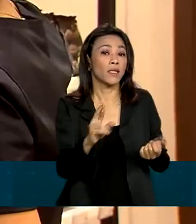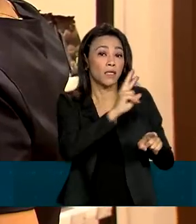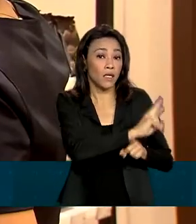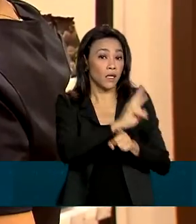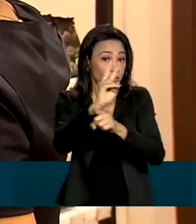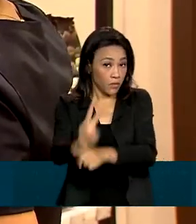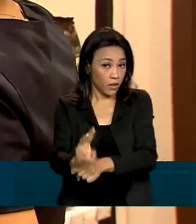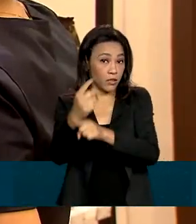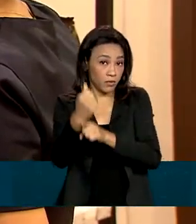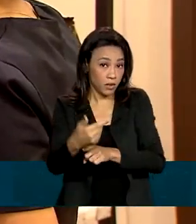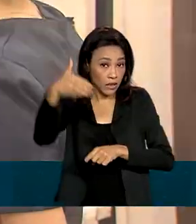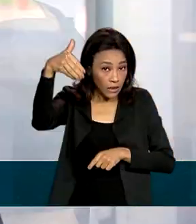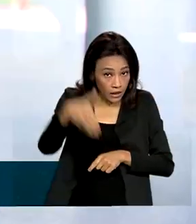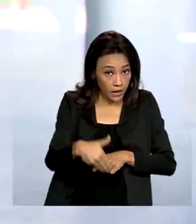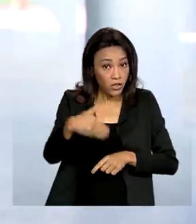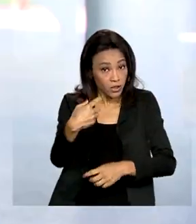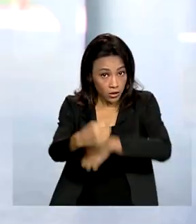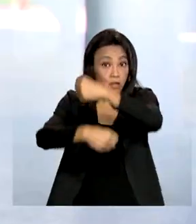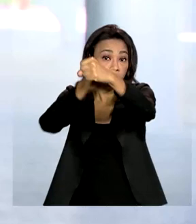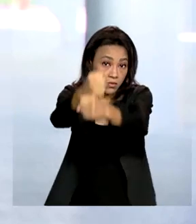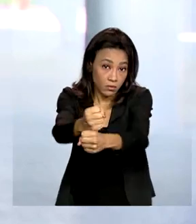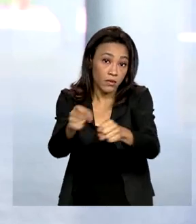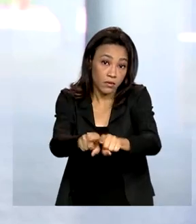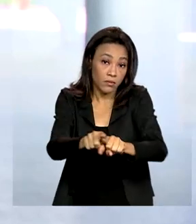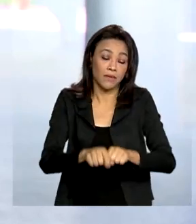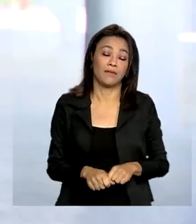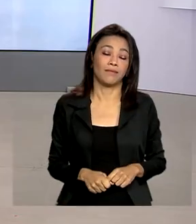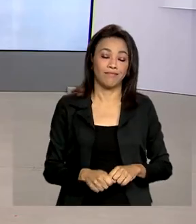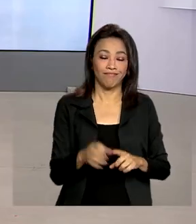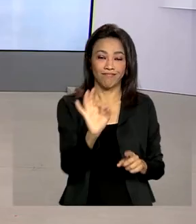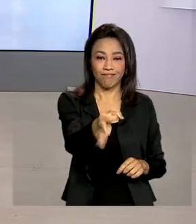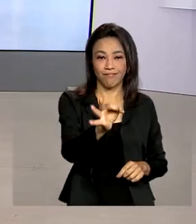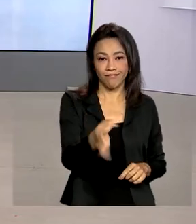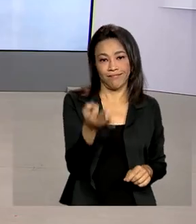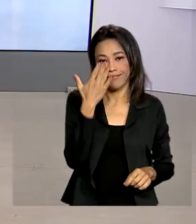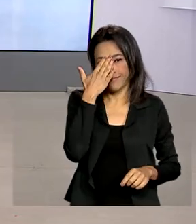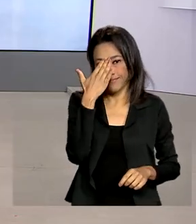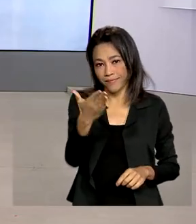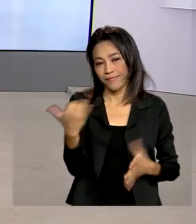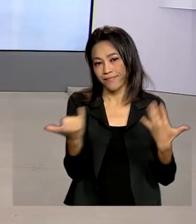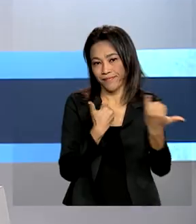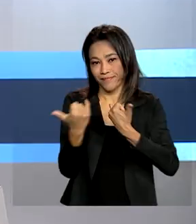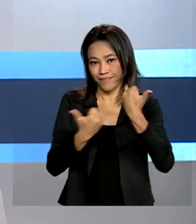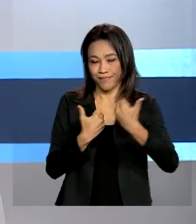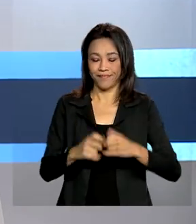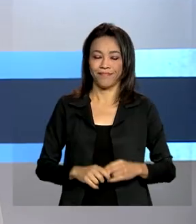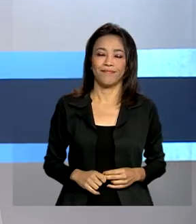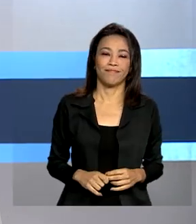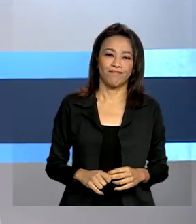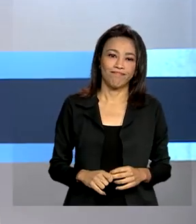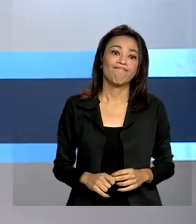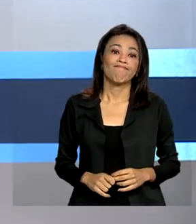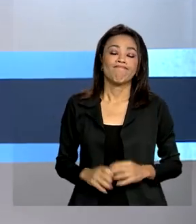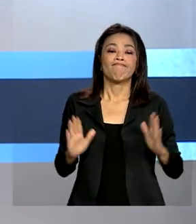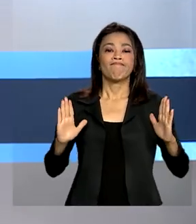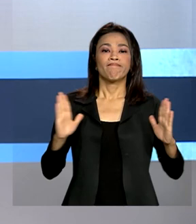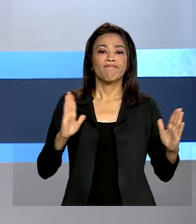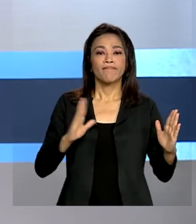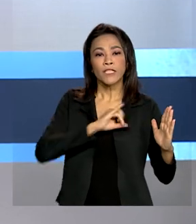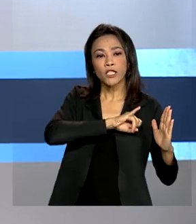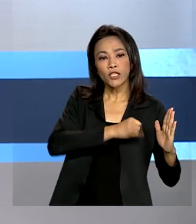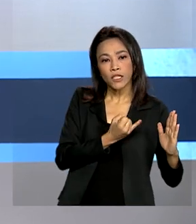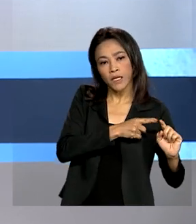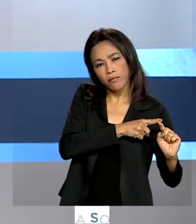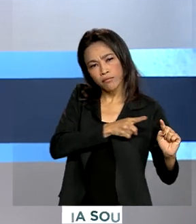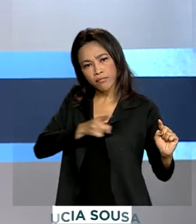créditos neste e no próximo ano Renato eu volto com você tá certo Glauco muito obrigada pelas suas informações e olha entre Janeiro e